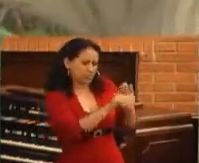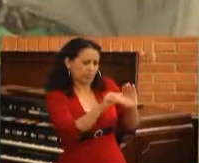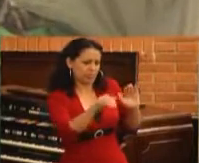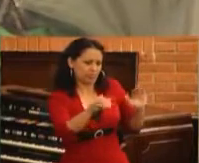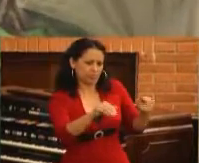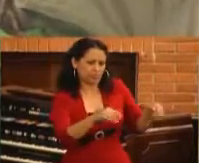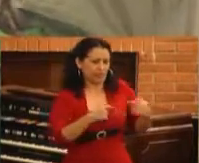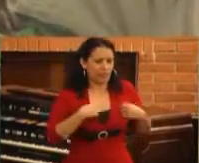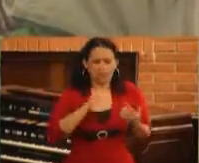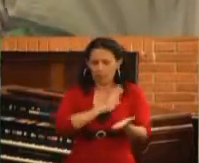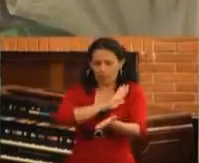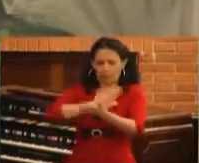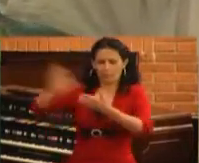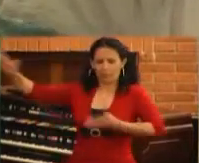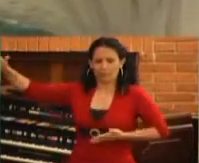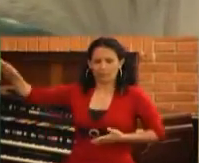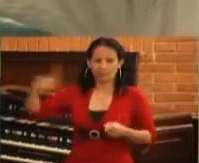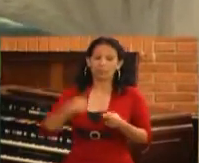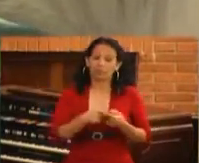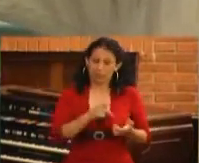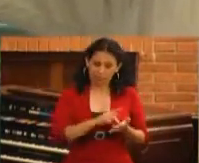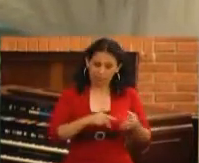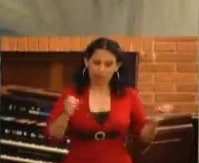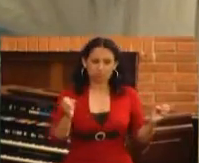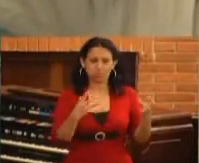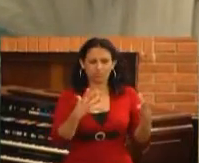daqui. Porque esse negócio vai explodir.